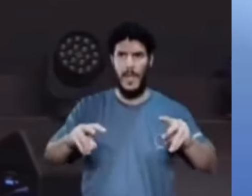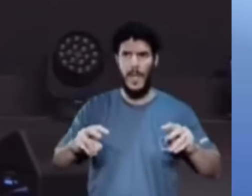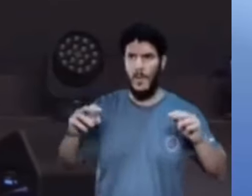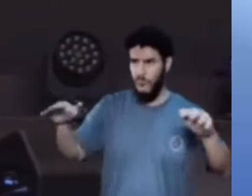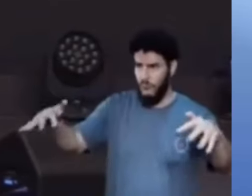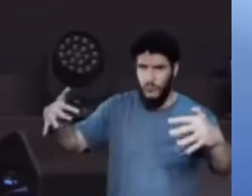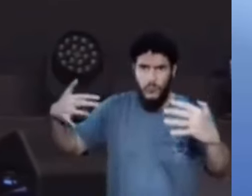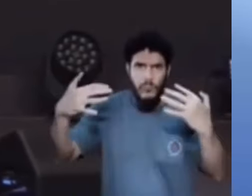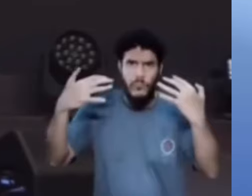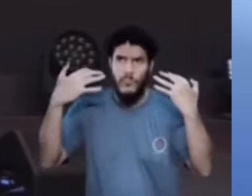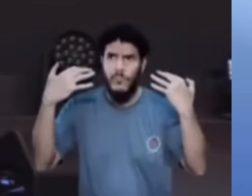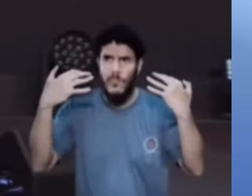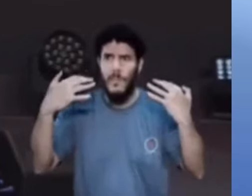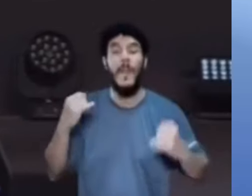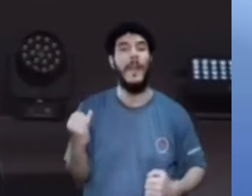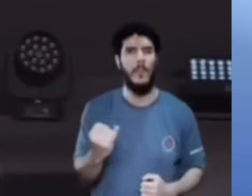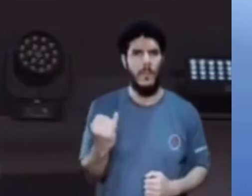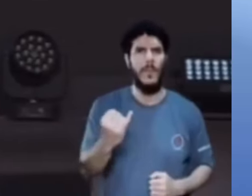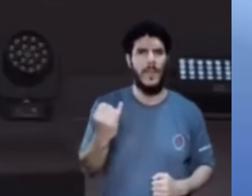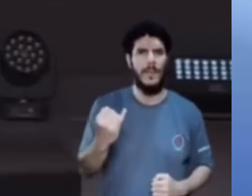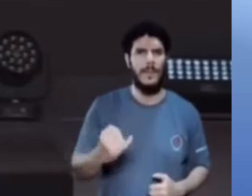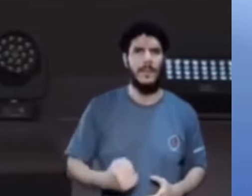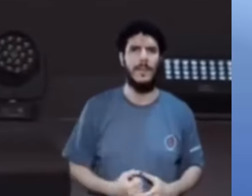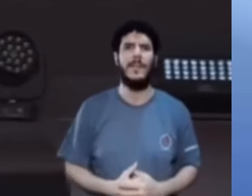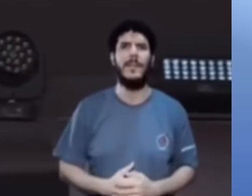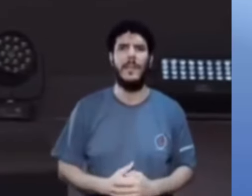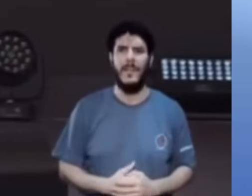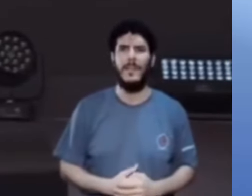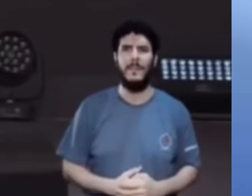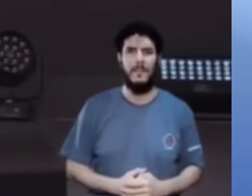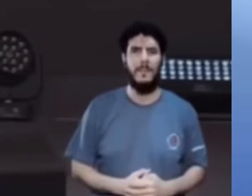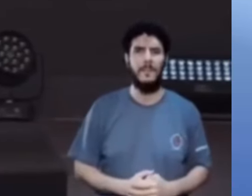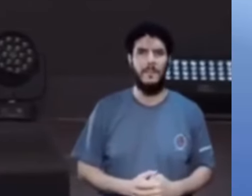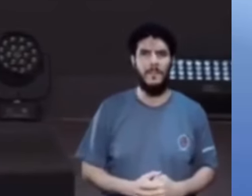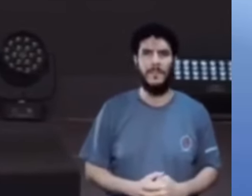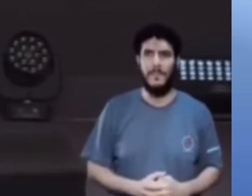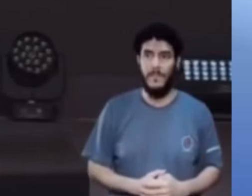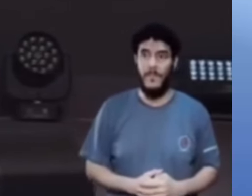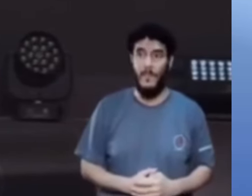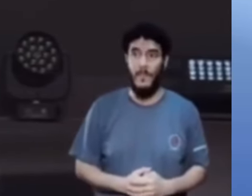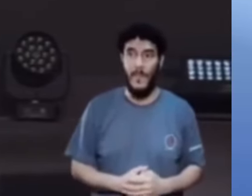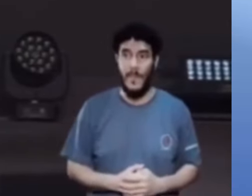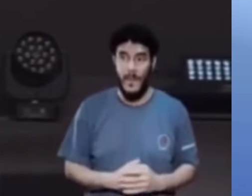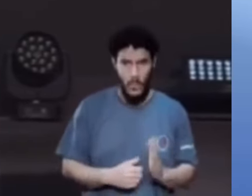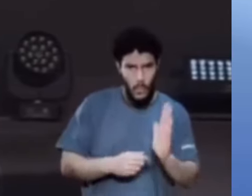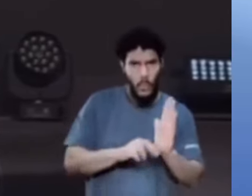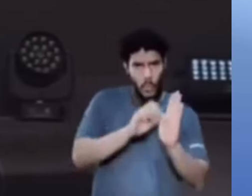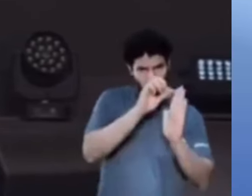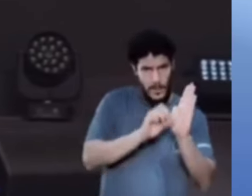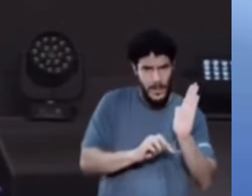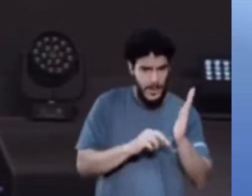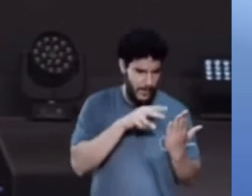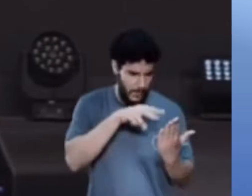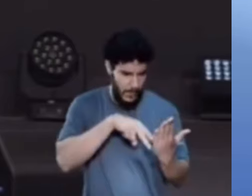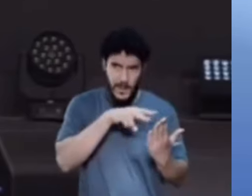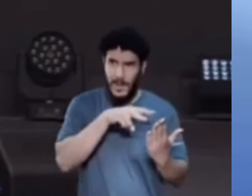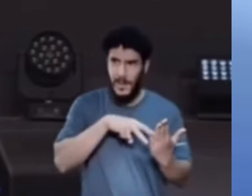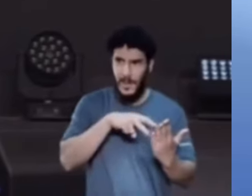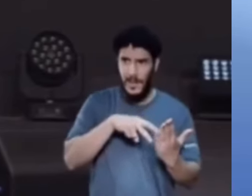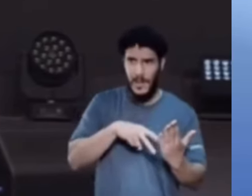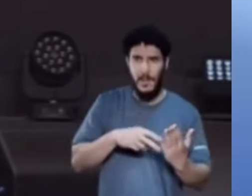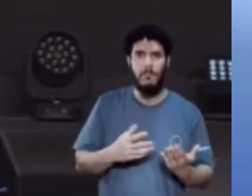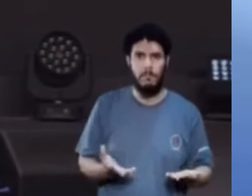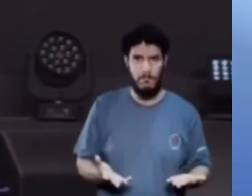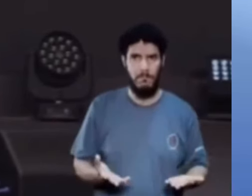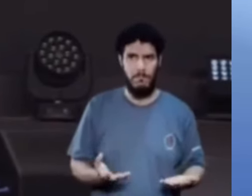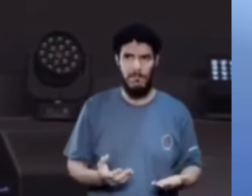Que é importante, né, a interação do pregador e para poder acompanhar um texto da Bíblia. É só isso. Como a gente não faz igreja